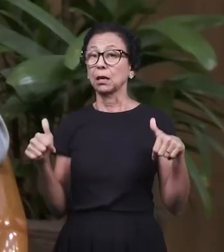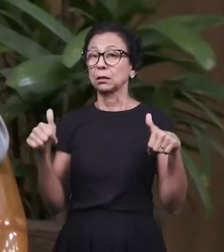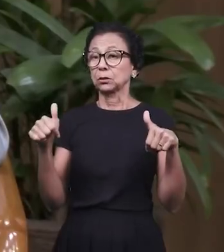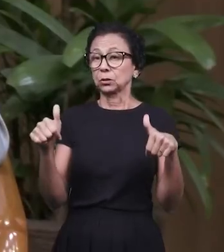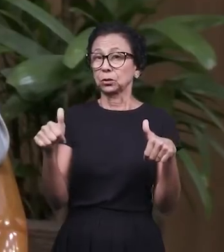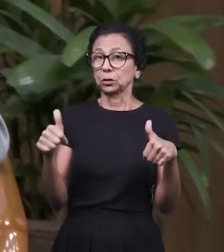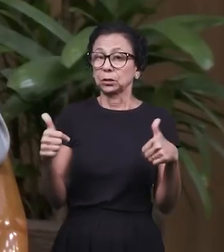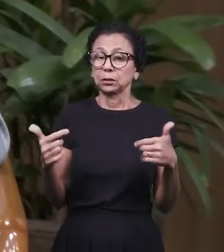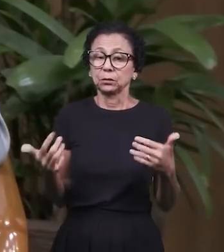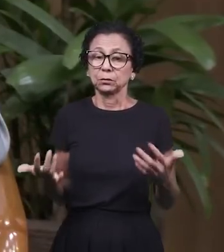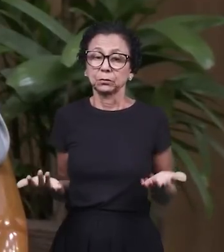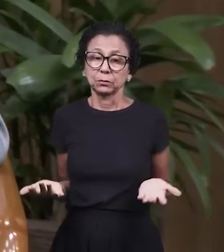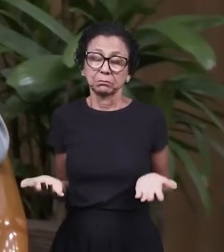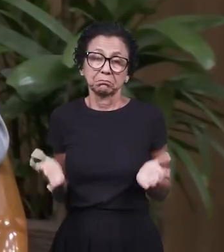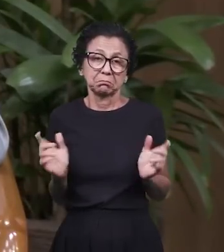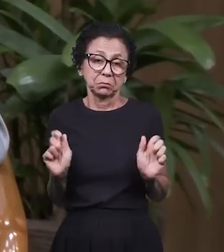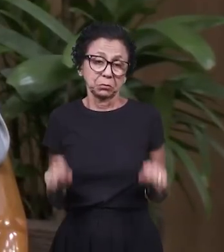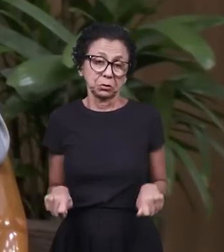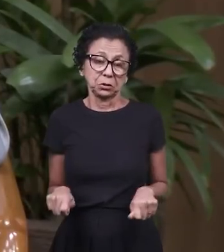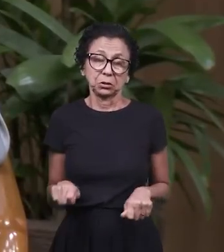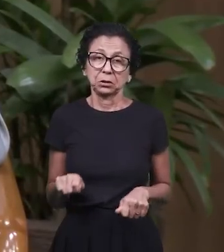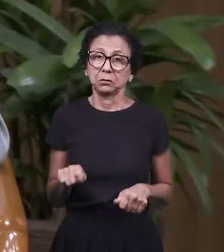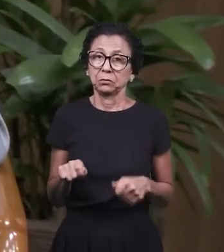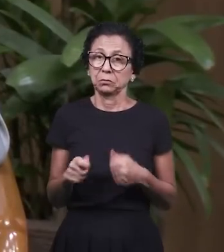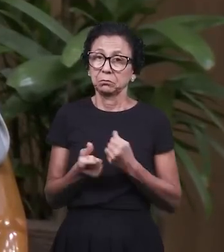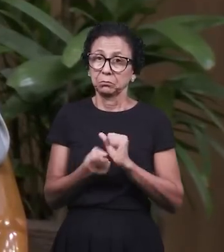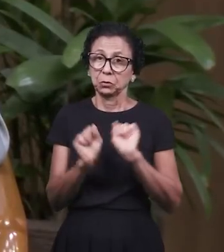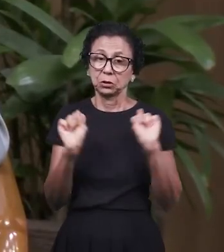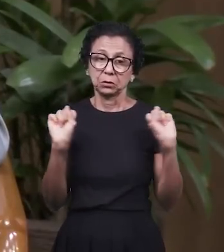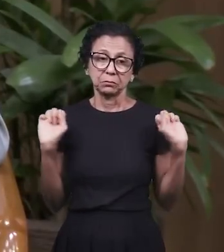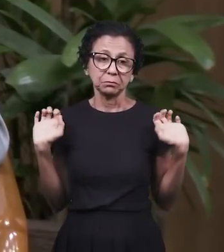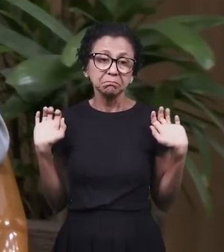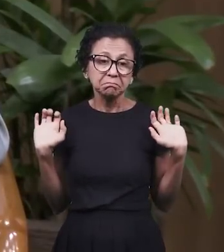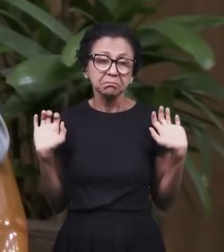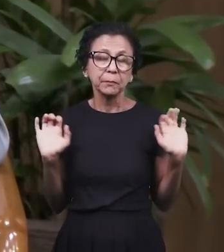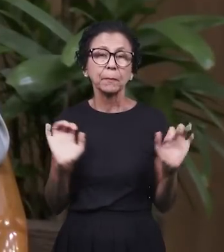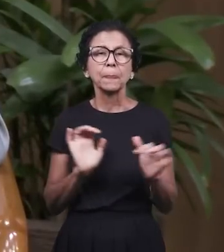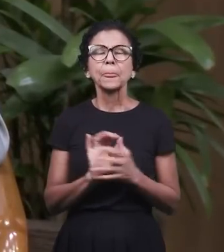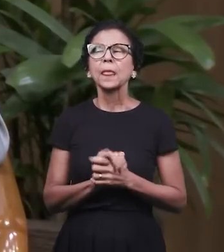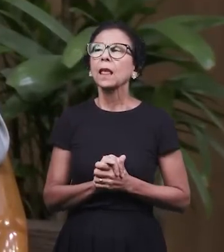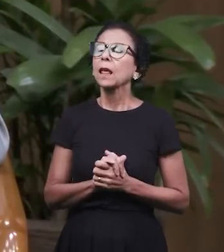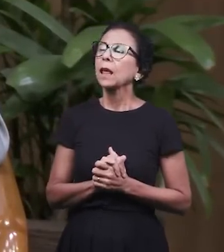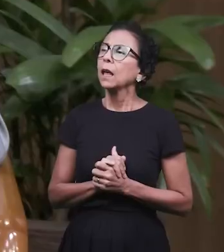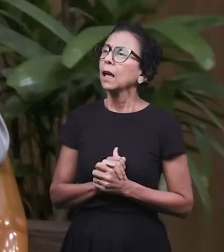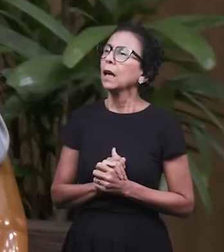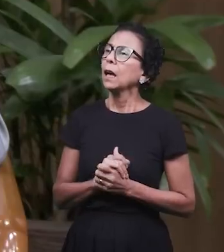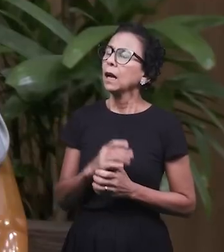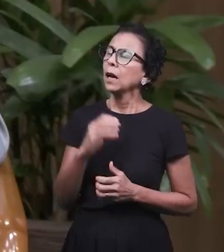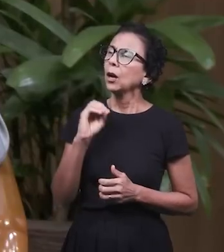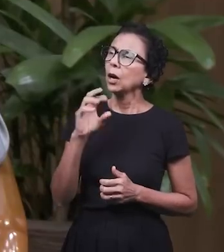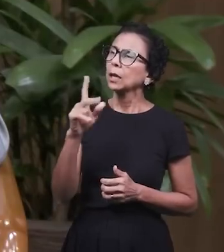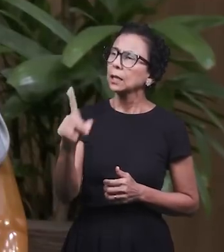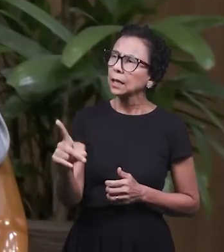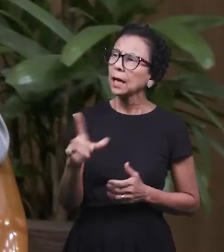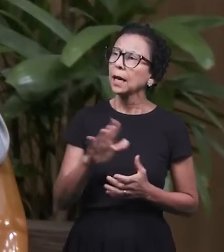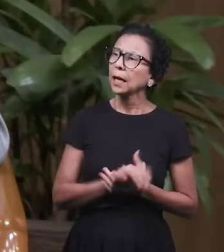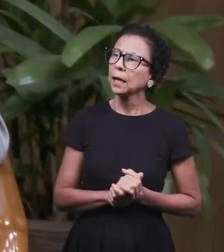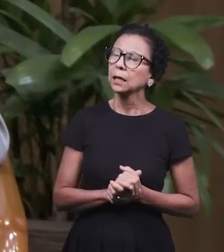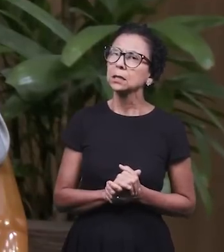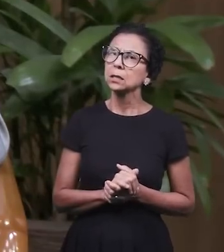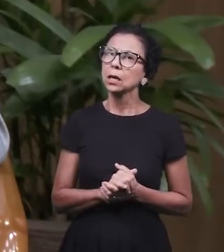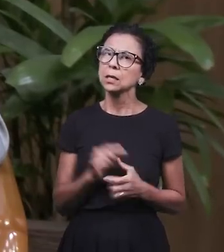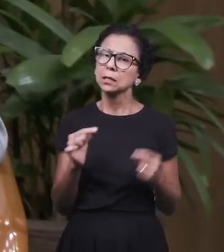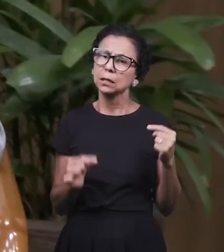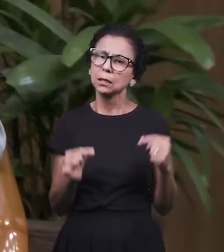lugar, não tem lugar, é possível, não é possível. E eu fiz a seguinte pergunta, eu falei, tá tudo certo, nós estamos discutindo